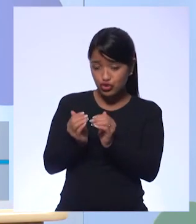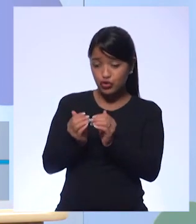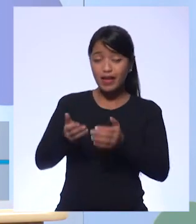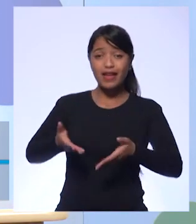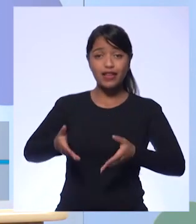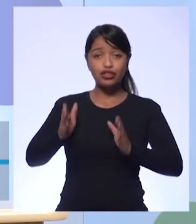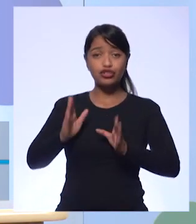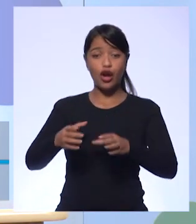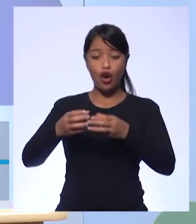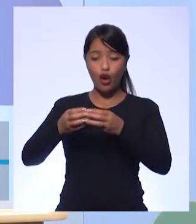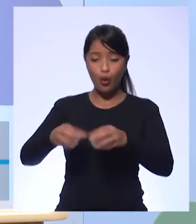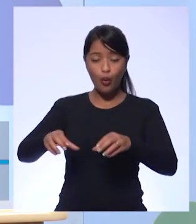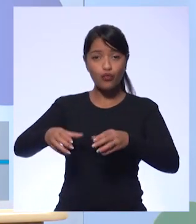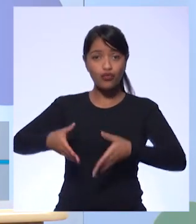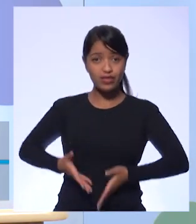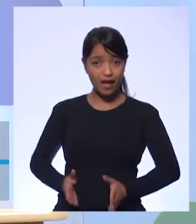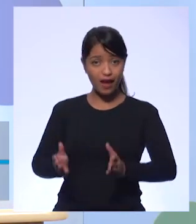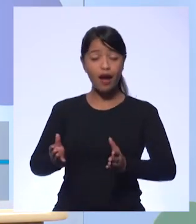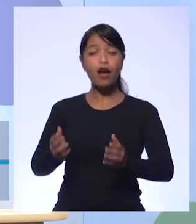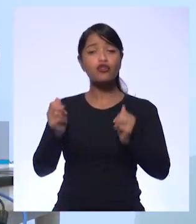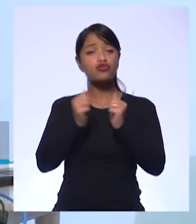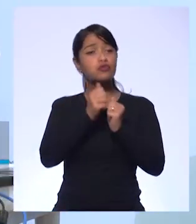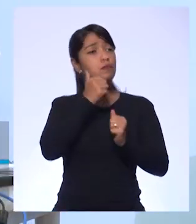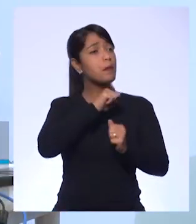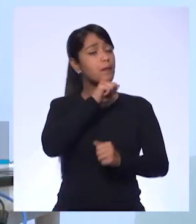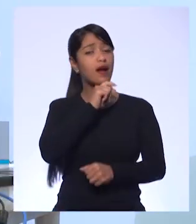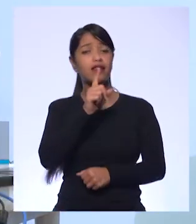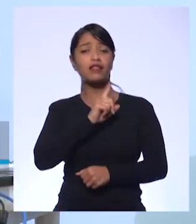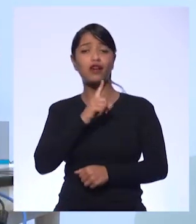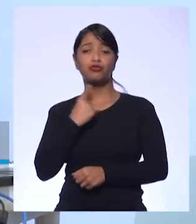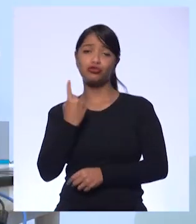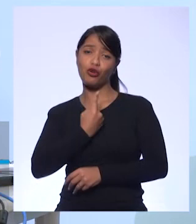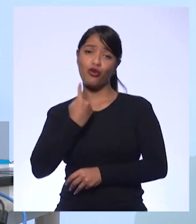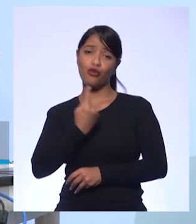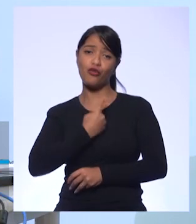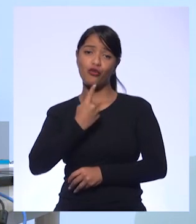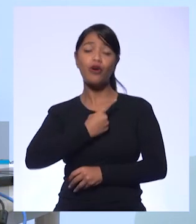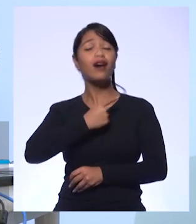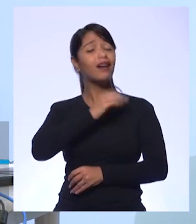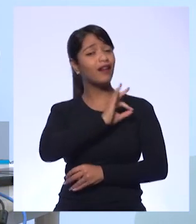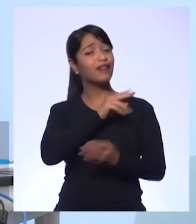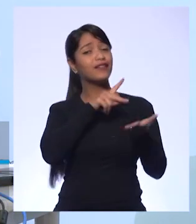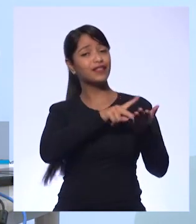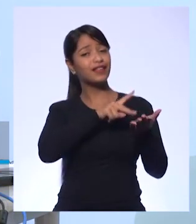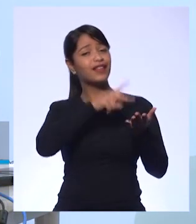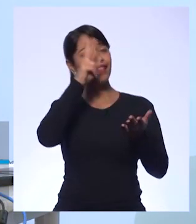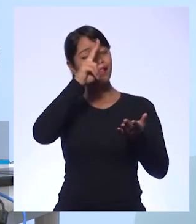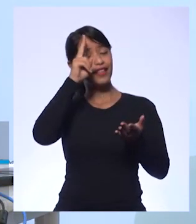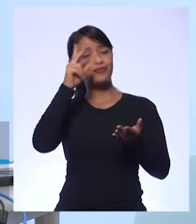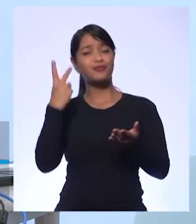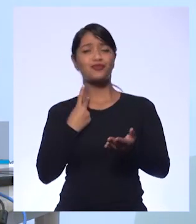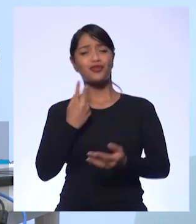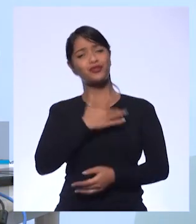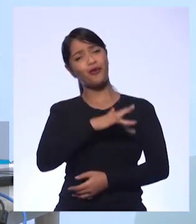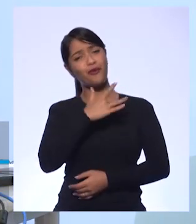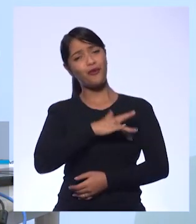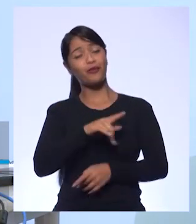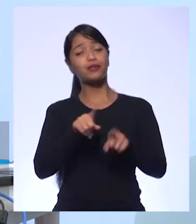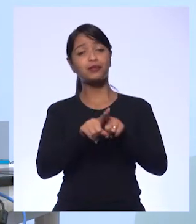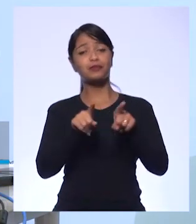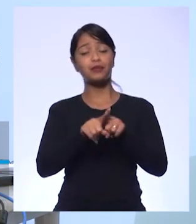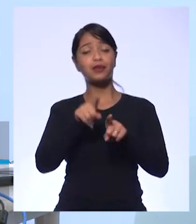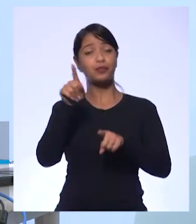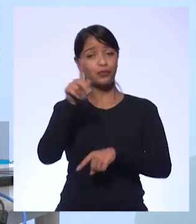que nascem. É, tadinhos. Verdade, eu lembro que a gente ainda comentou que dó, né? E o Uhum. professor ainda comentou a questão da luz, né? Que eles sabem para